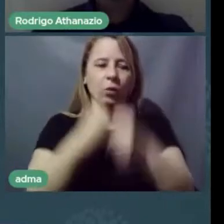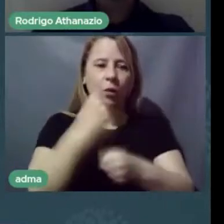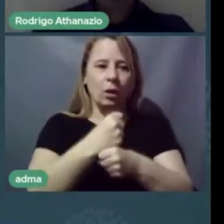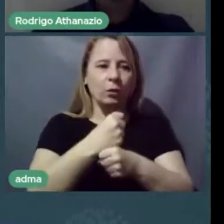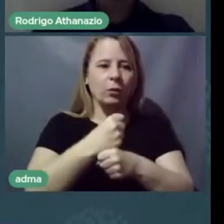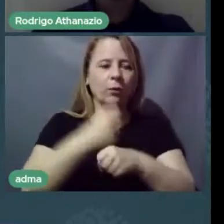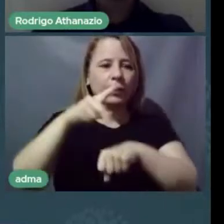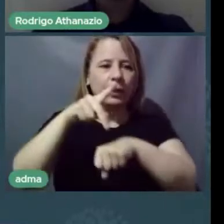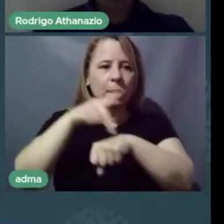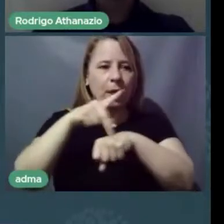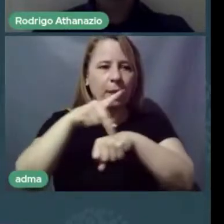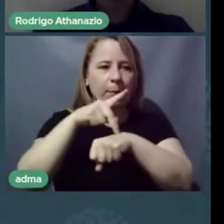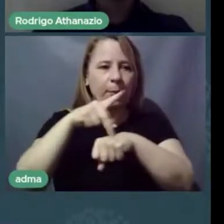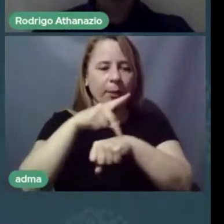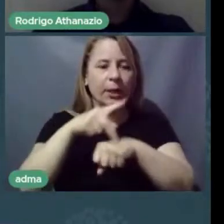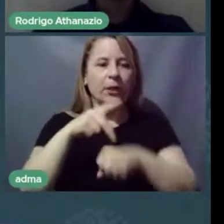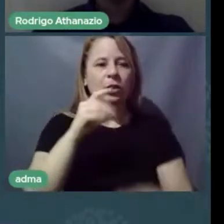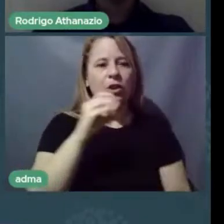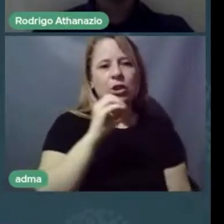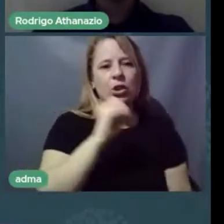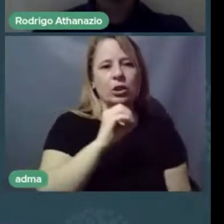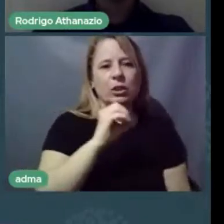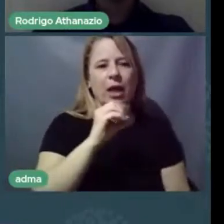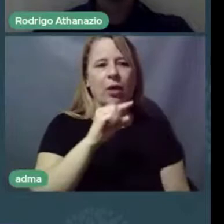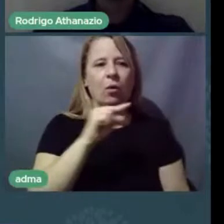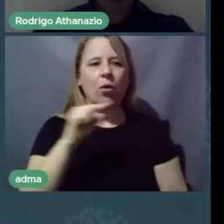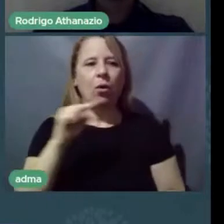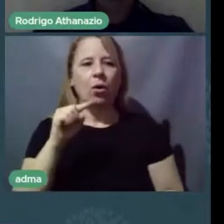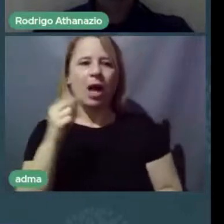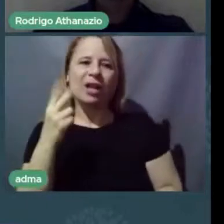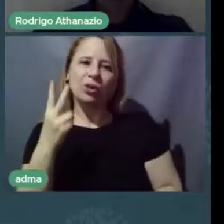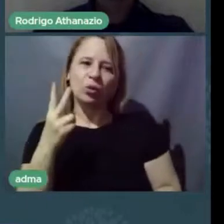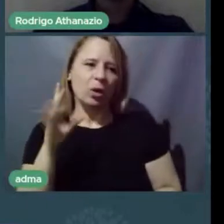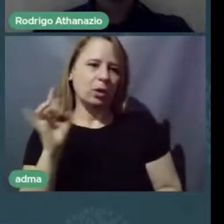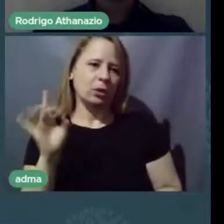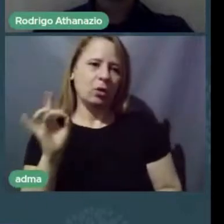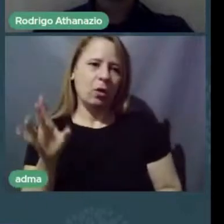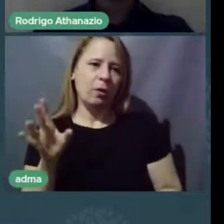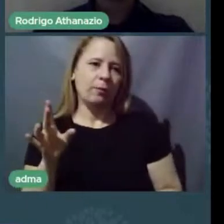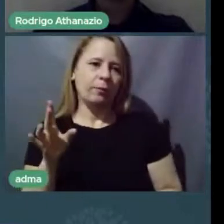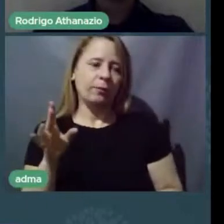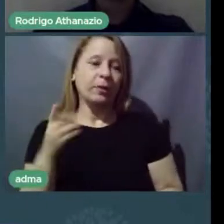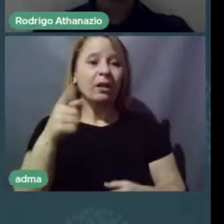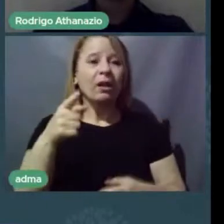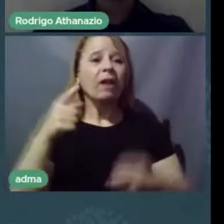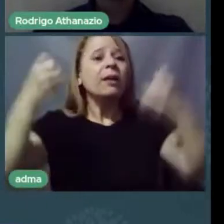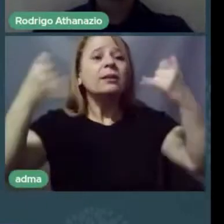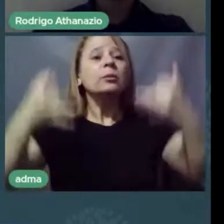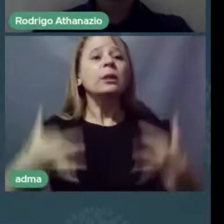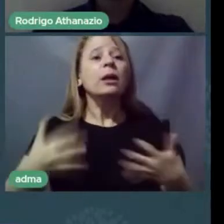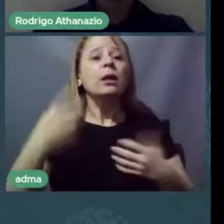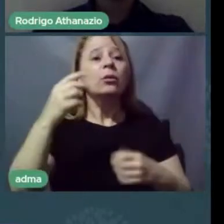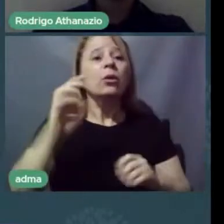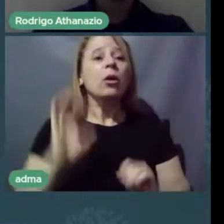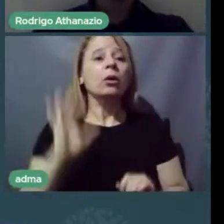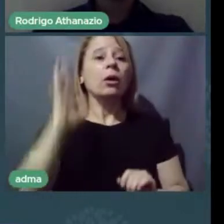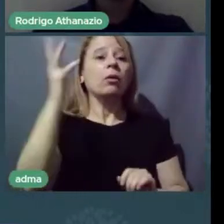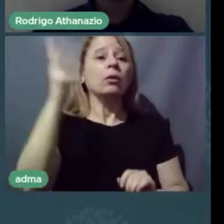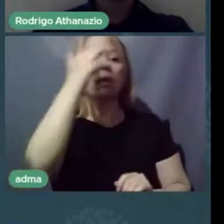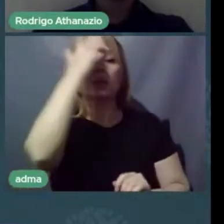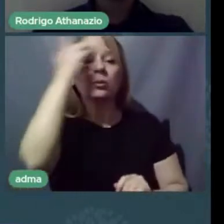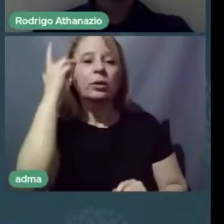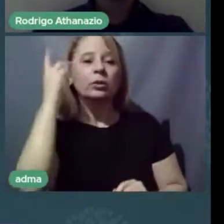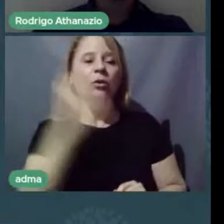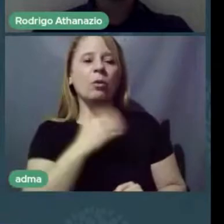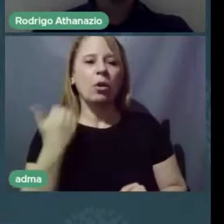que usam de 0 a 2 bombinhas ao longo do ano. E aqui essas curvas estão falando sobre mortalidade. Então vejam, quanto maior o